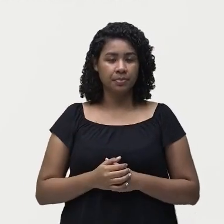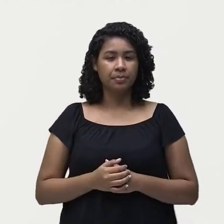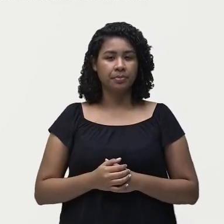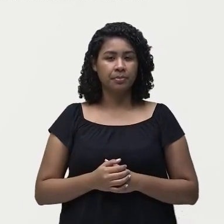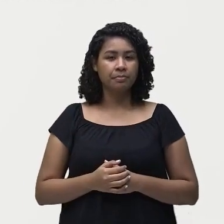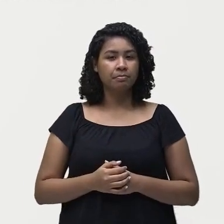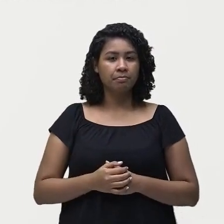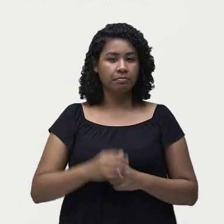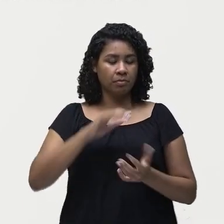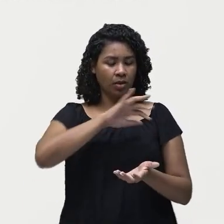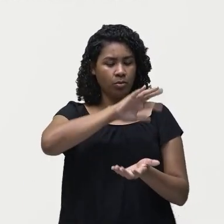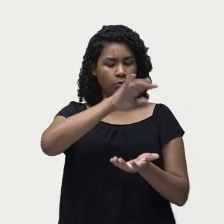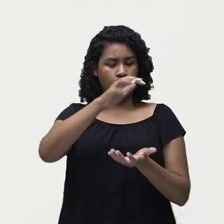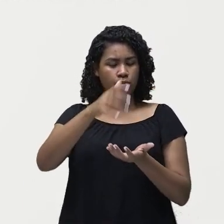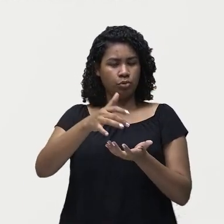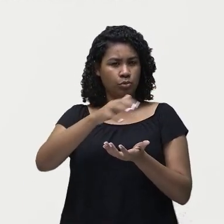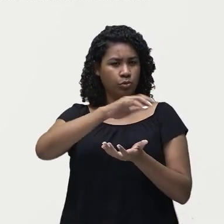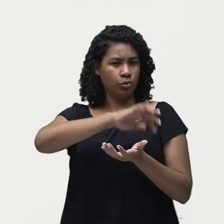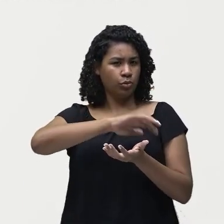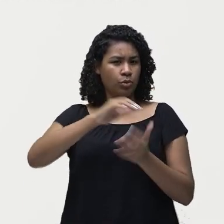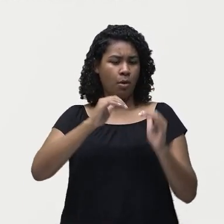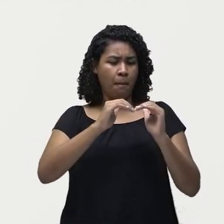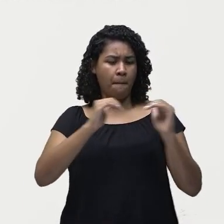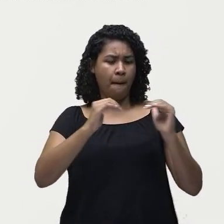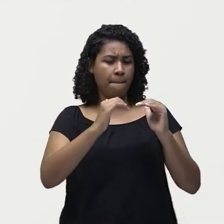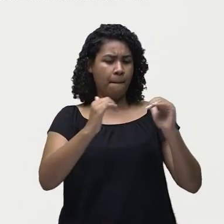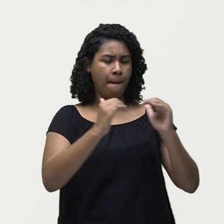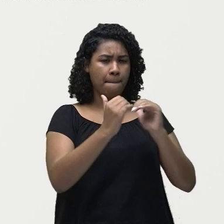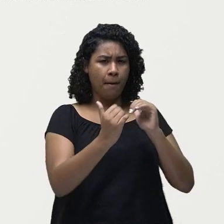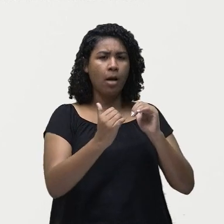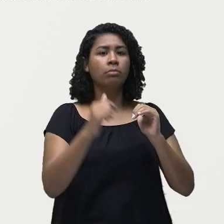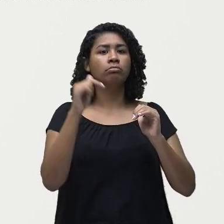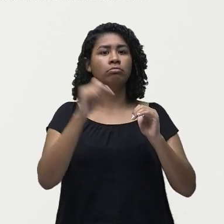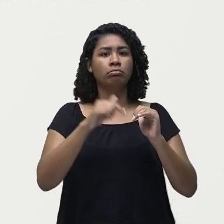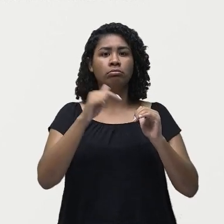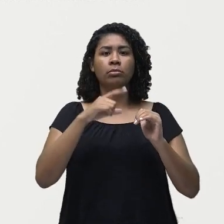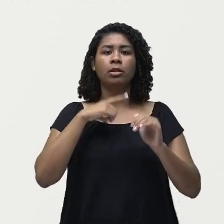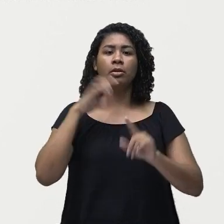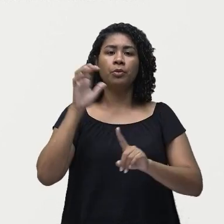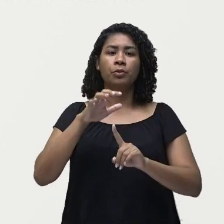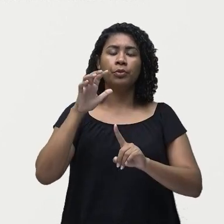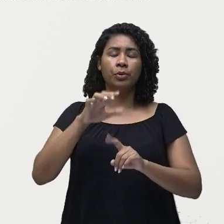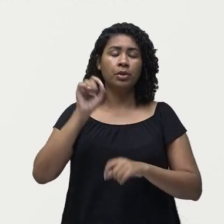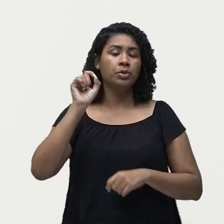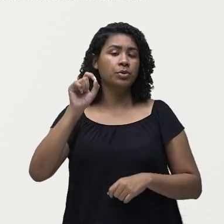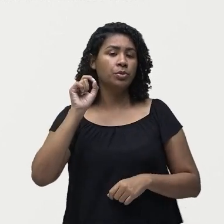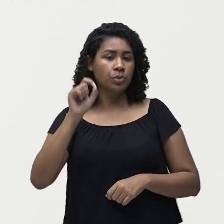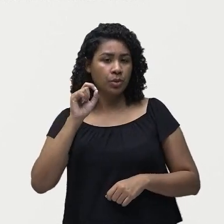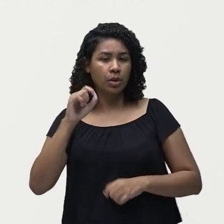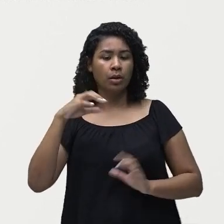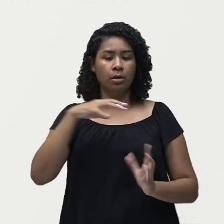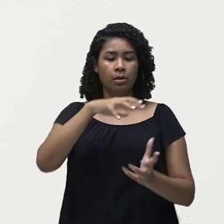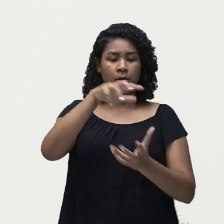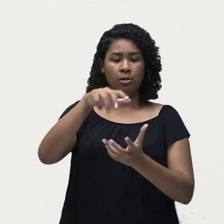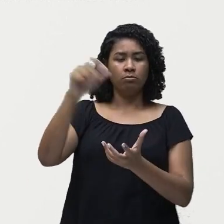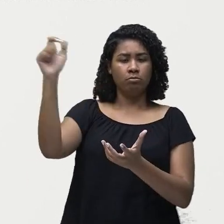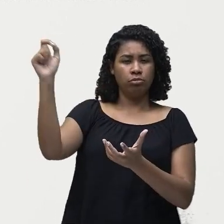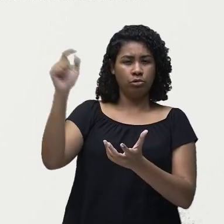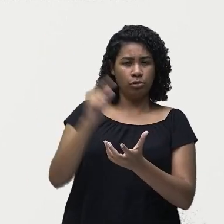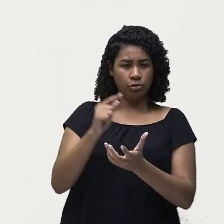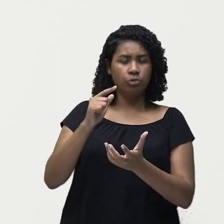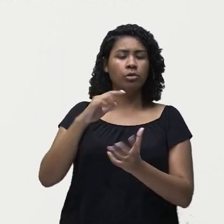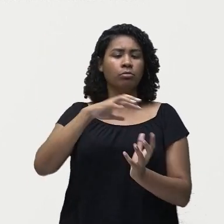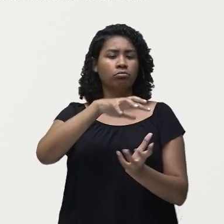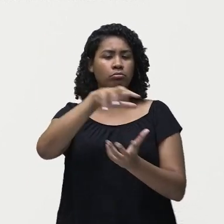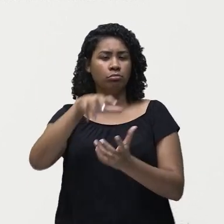ozônio ele também possui relação com o efeito estufa e o aquecimento global, né? Assunto bastante